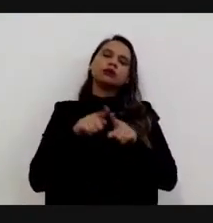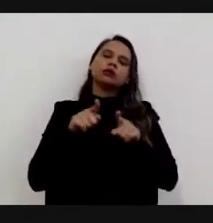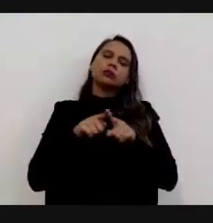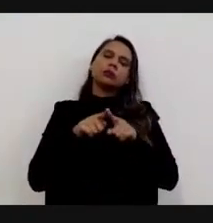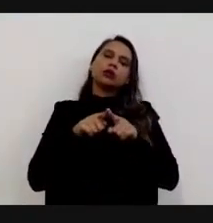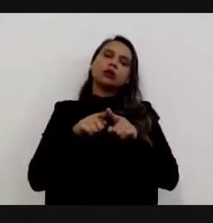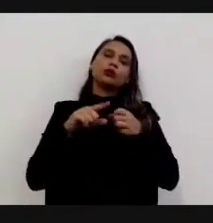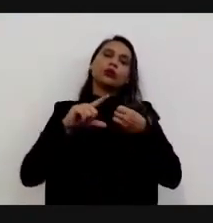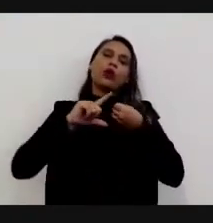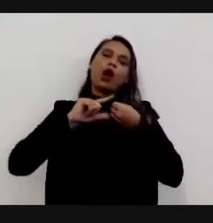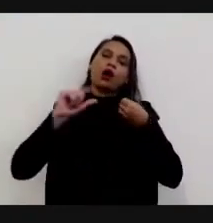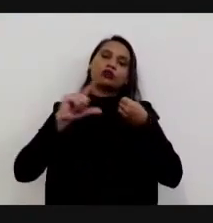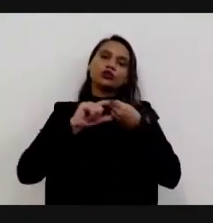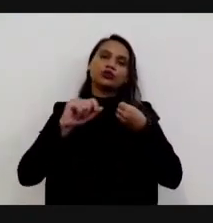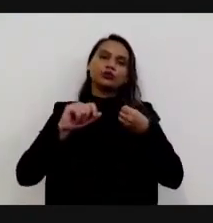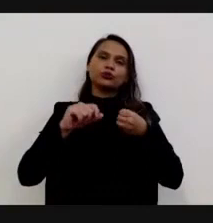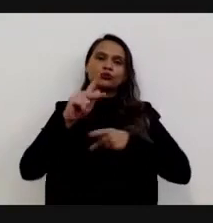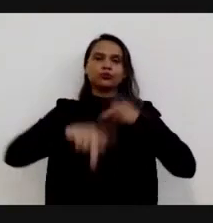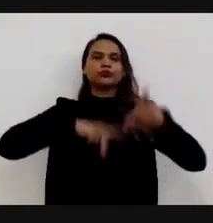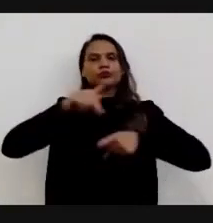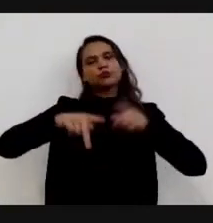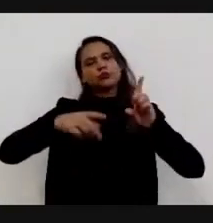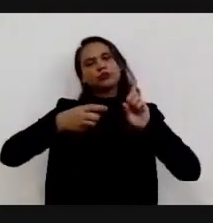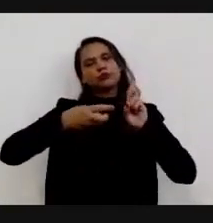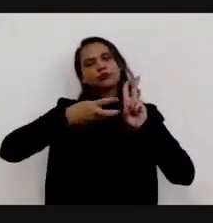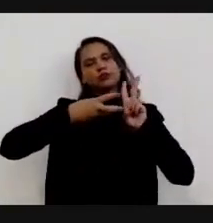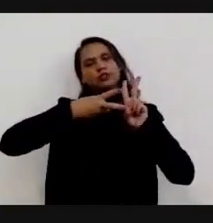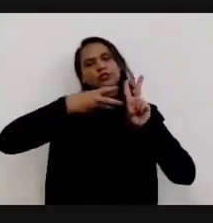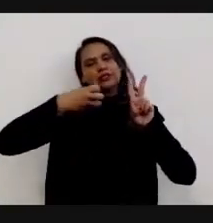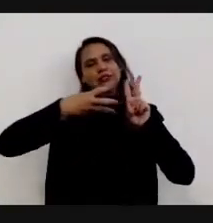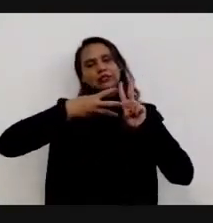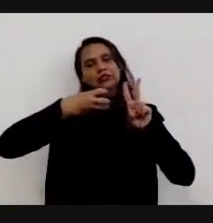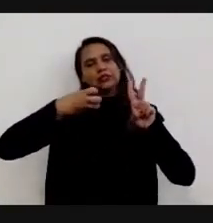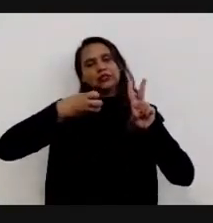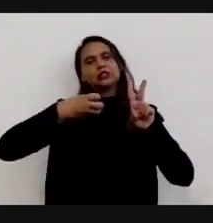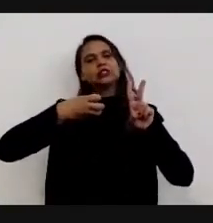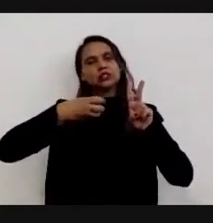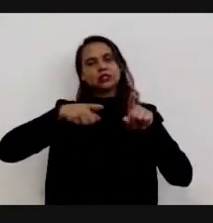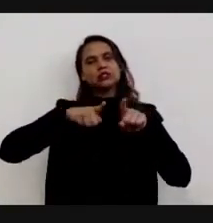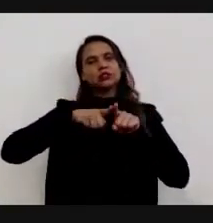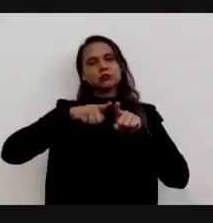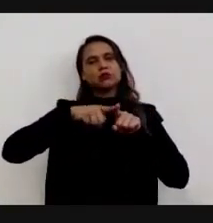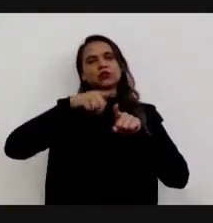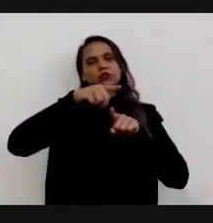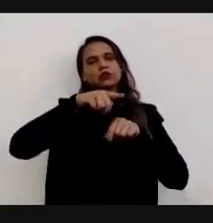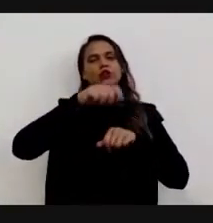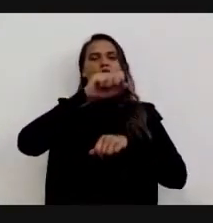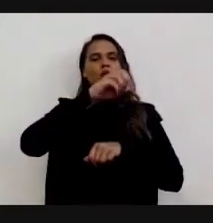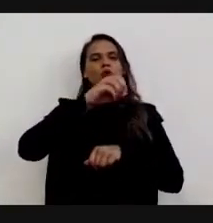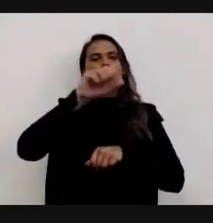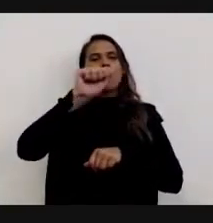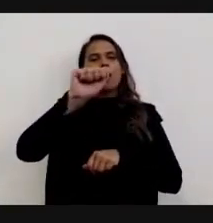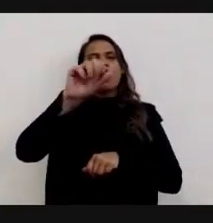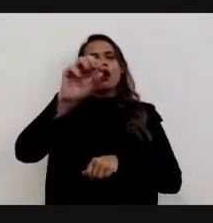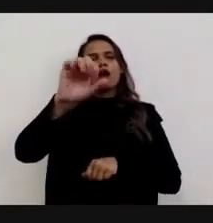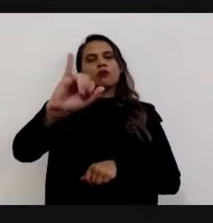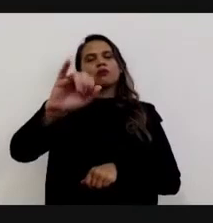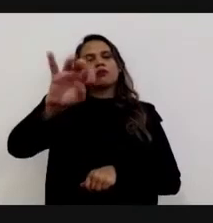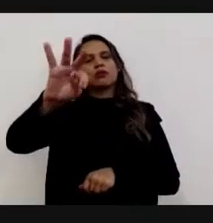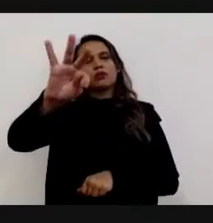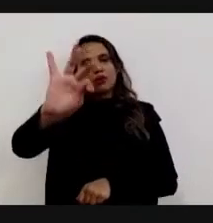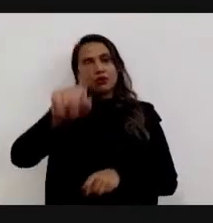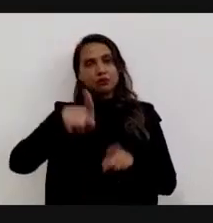sobre o artigo que trata dos povos indígenas, como a Convenção 69 da OIT e a Declaração das Nações Unidas sobre os